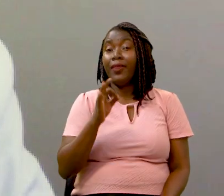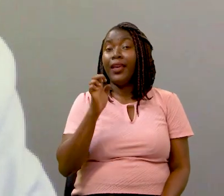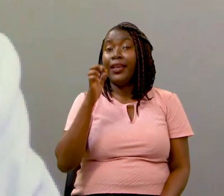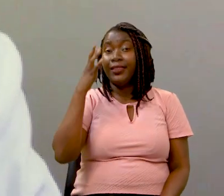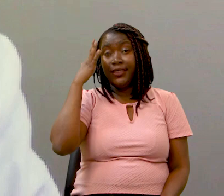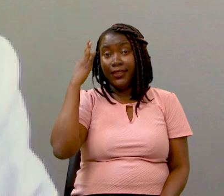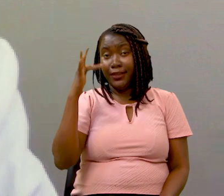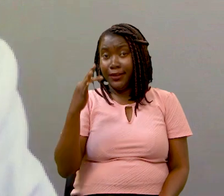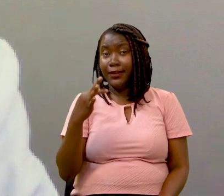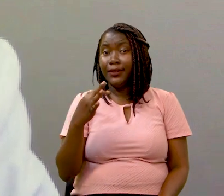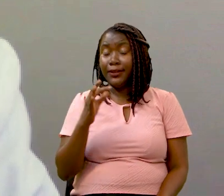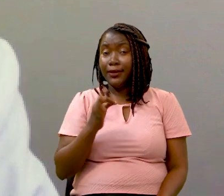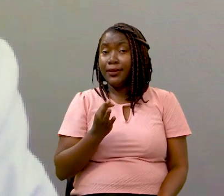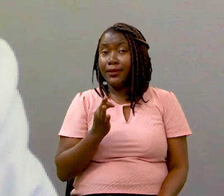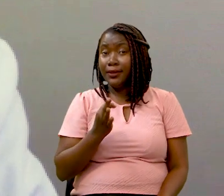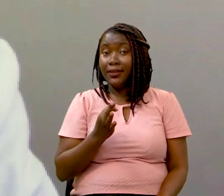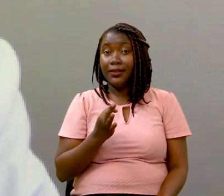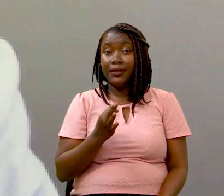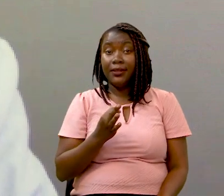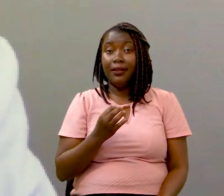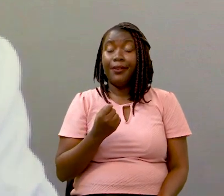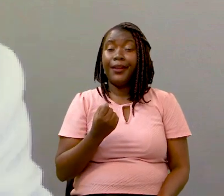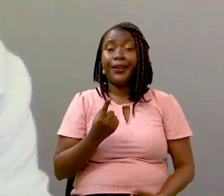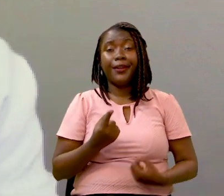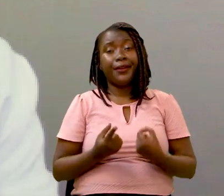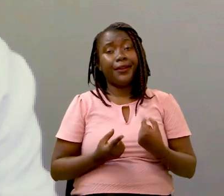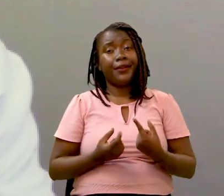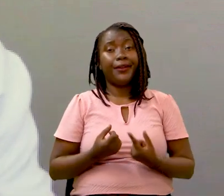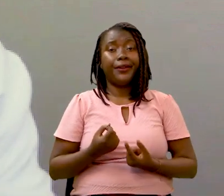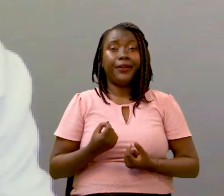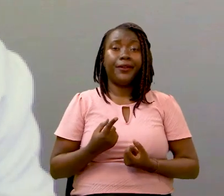Enxaqueca, exatamente, enxaqueca, e ela é